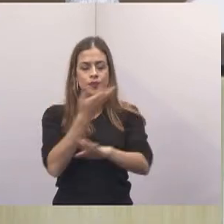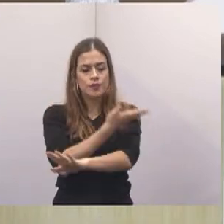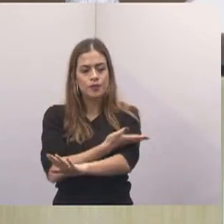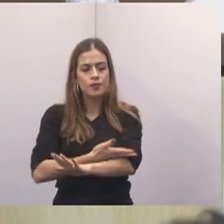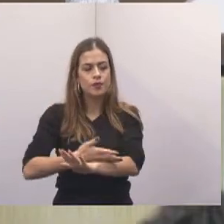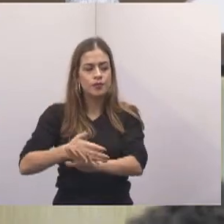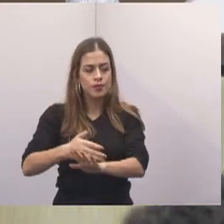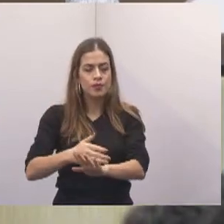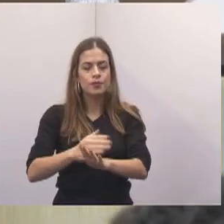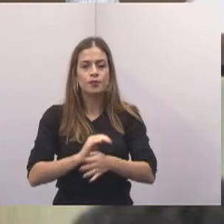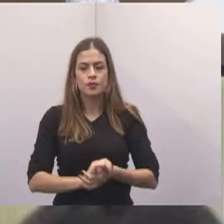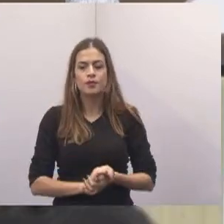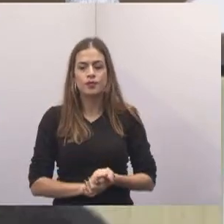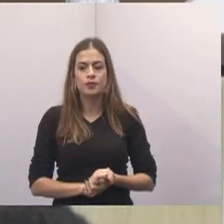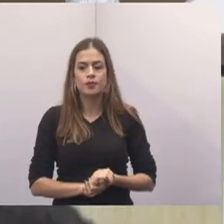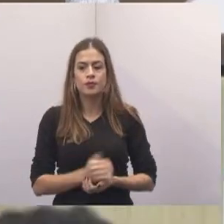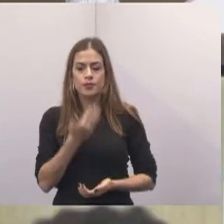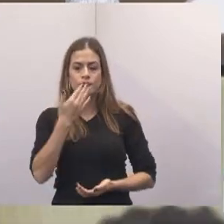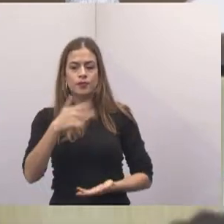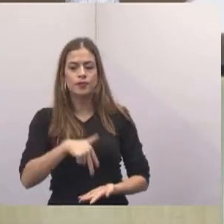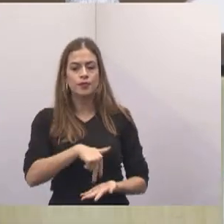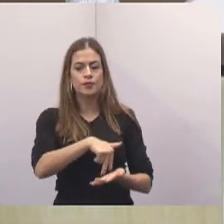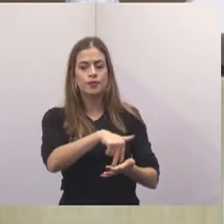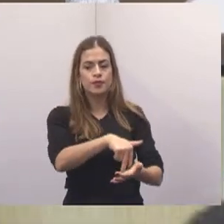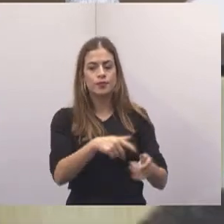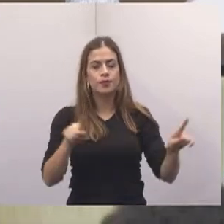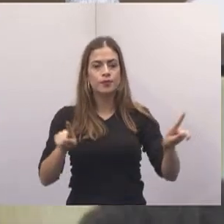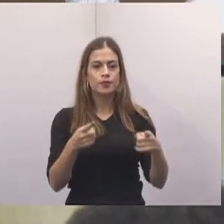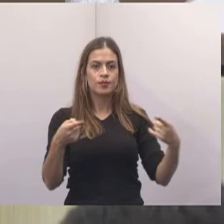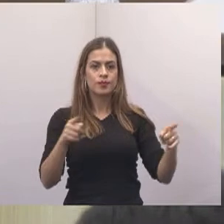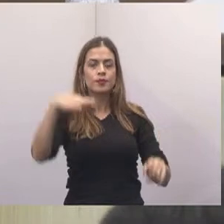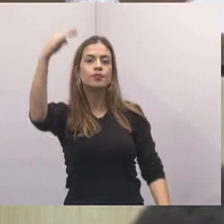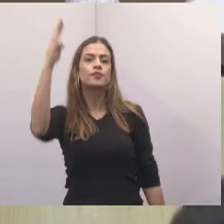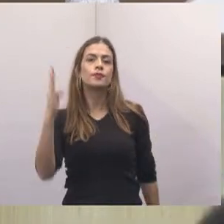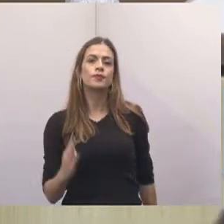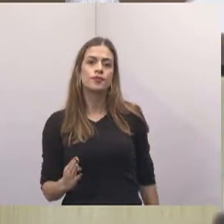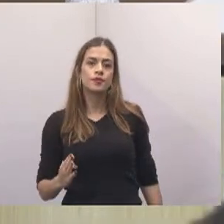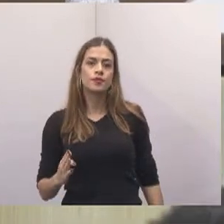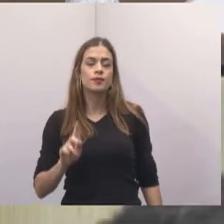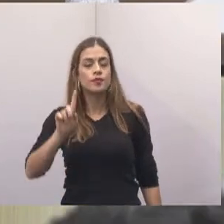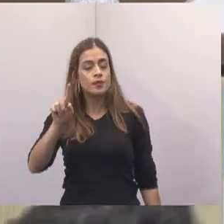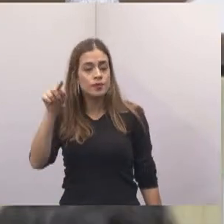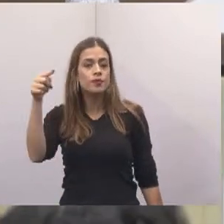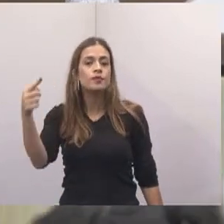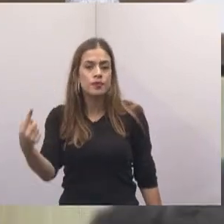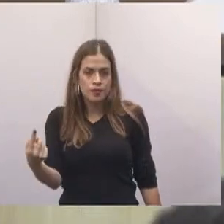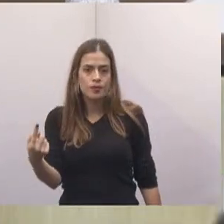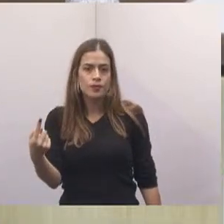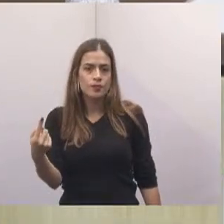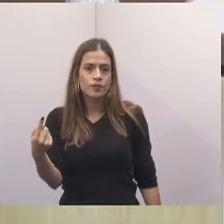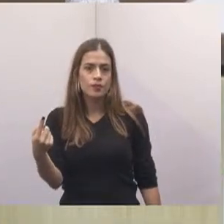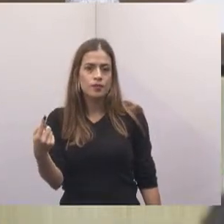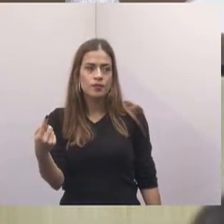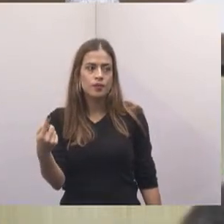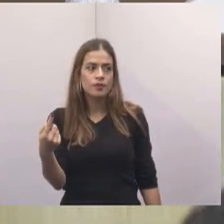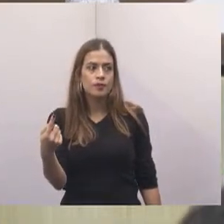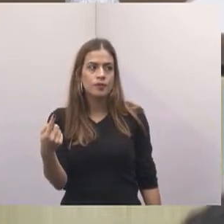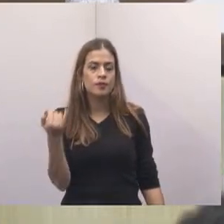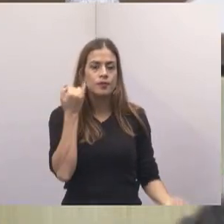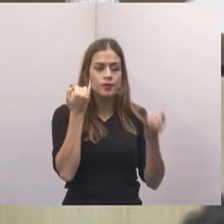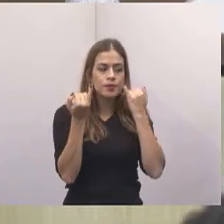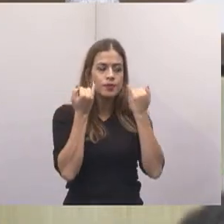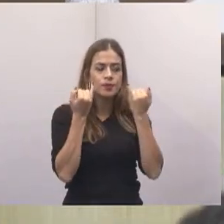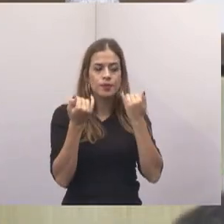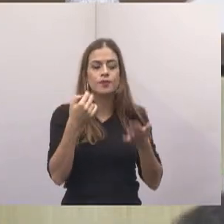ordinária. Peço a todos que se levantem para a execução do Hino Nacional Brasileiro e, após a execução do hino, informo